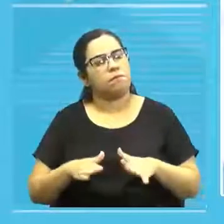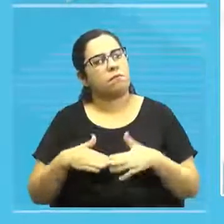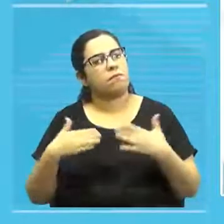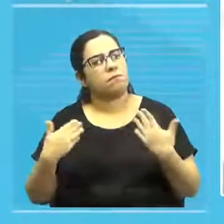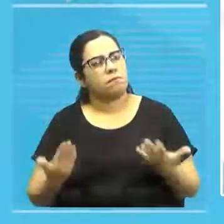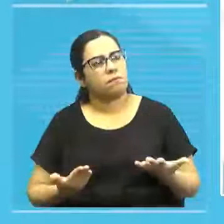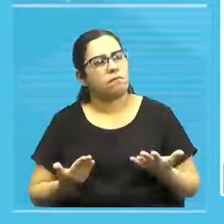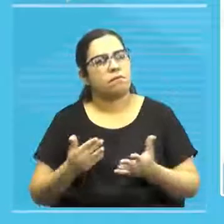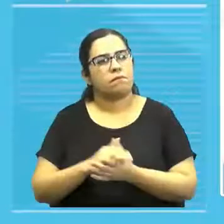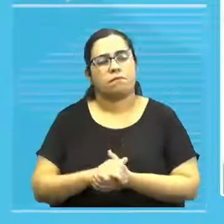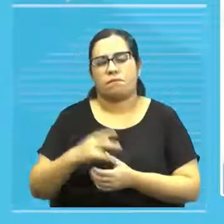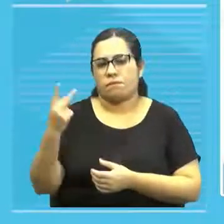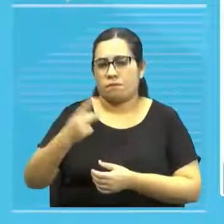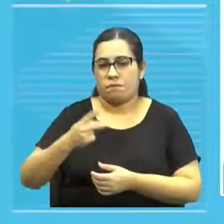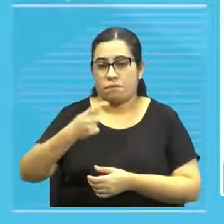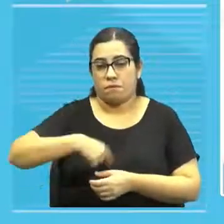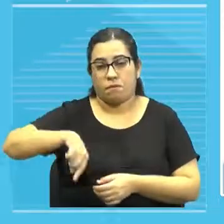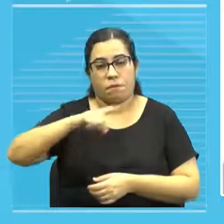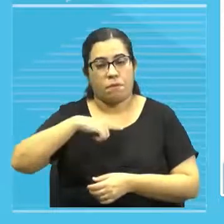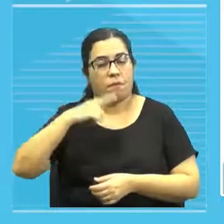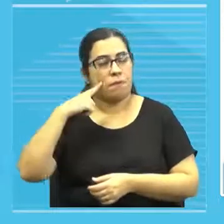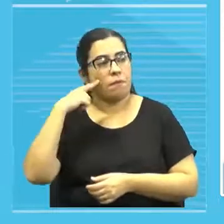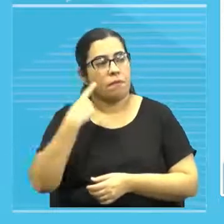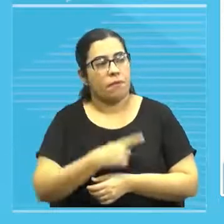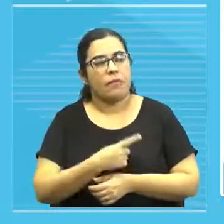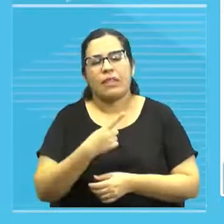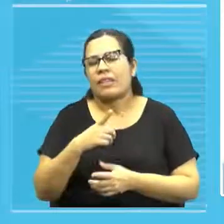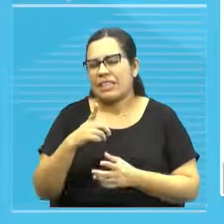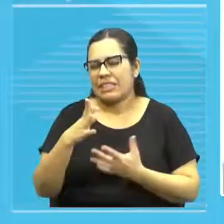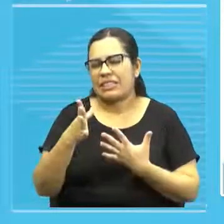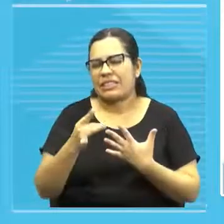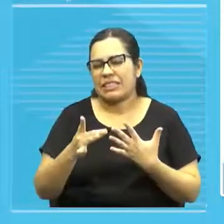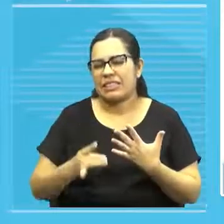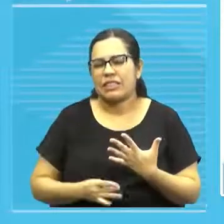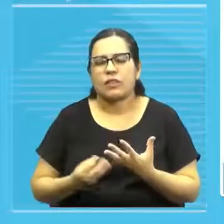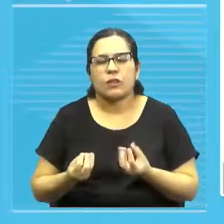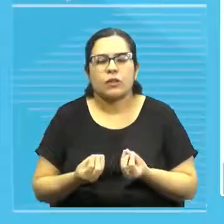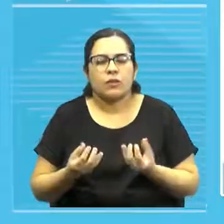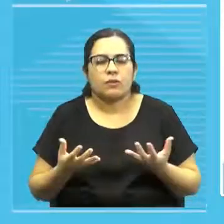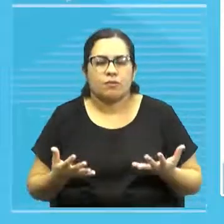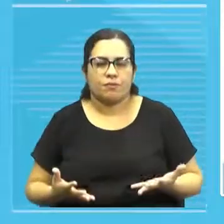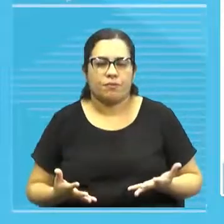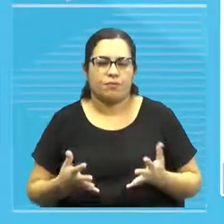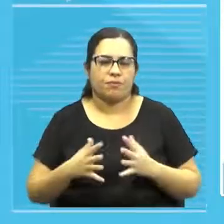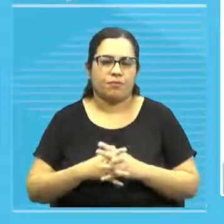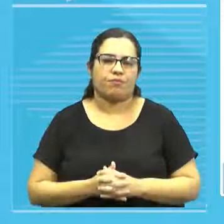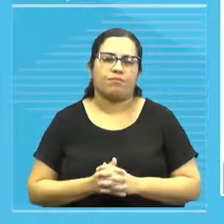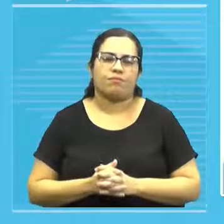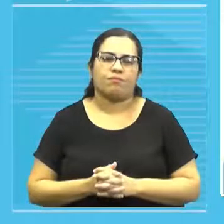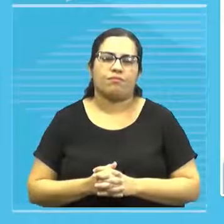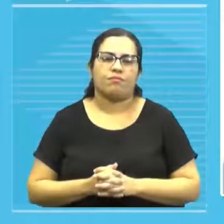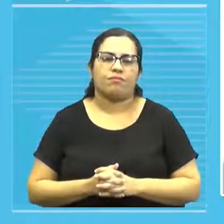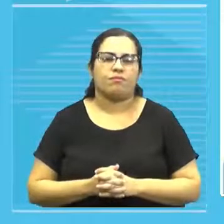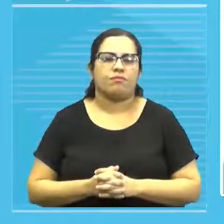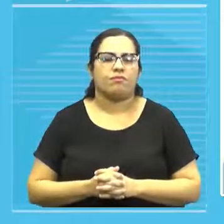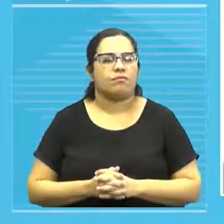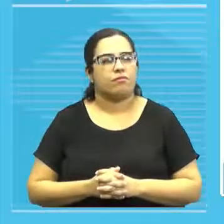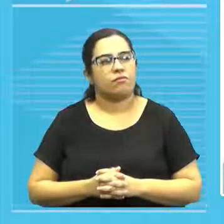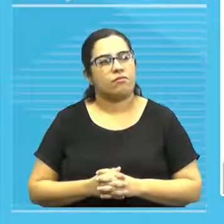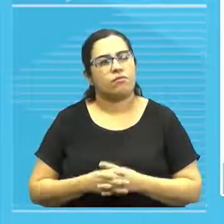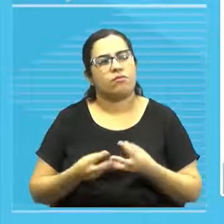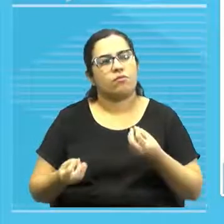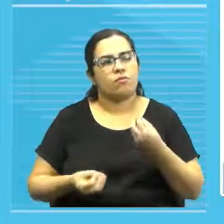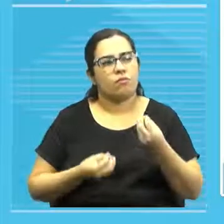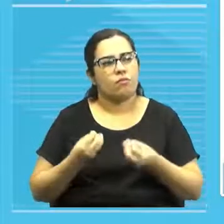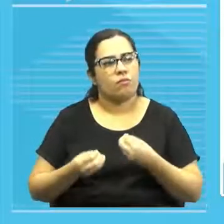então um segundo tópico que a gente pode destacar aqui é a intensificação das trocas comerciais